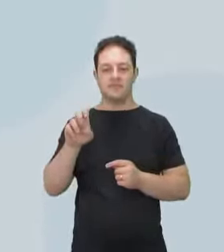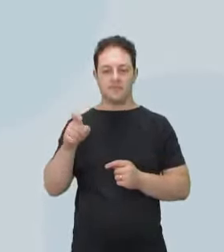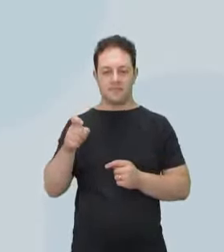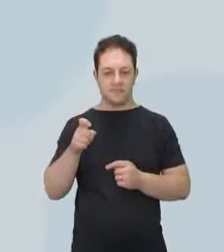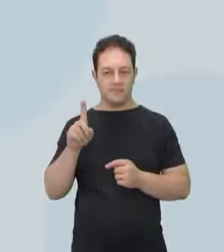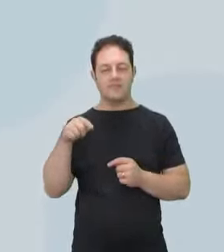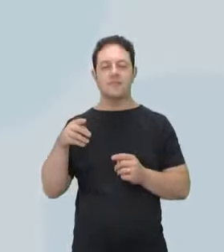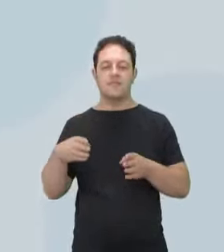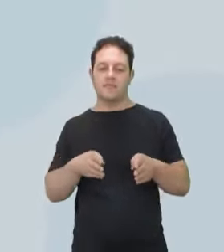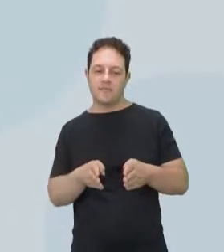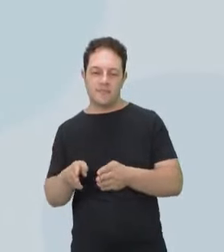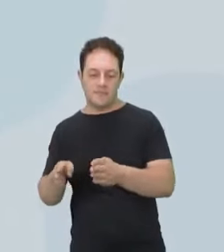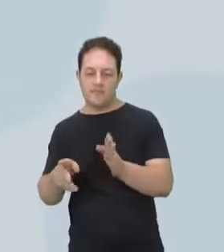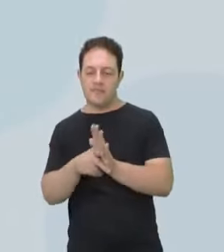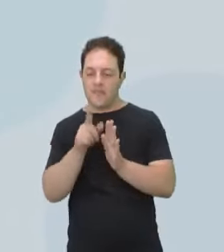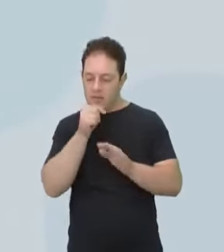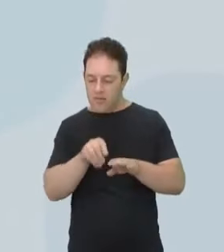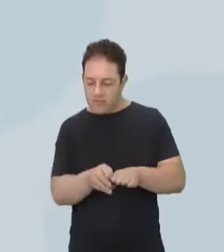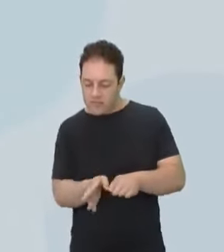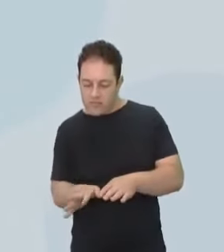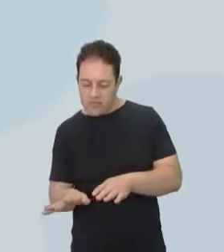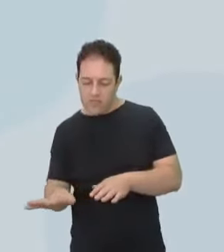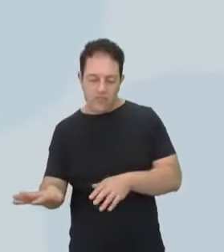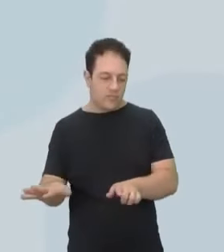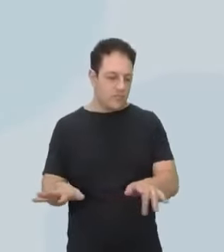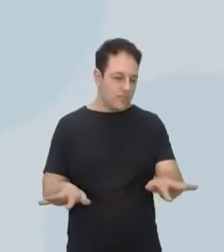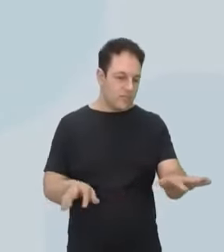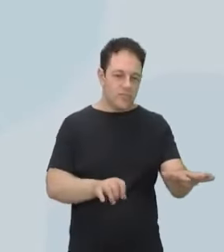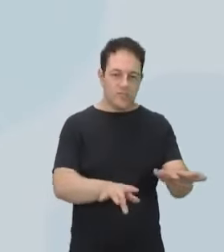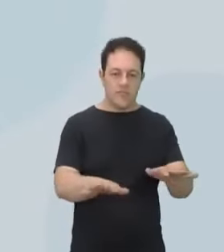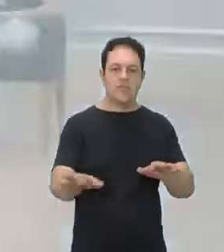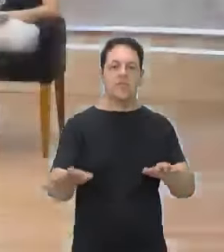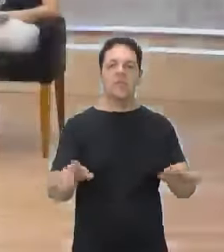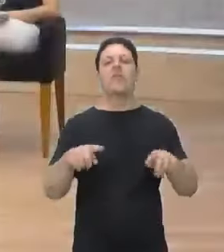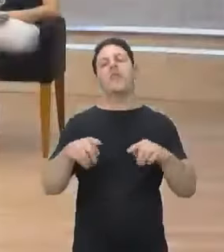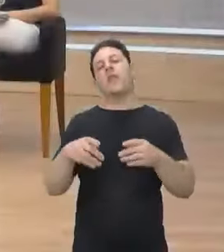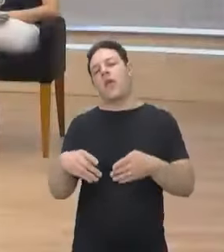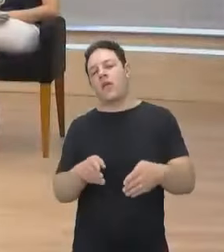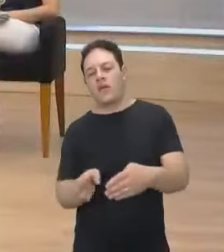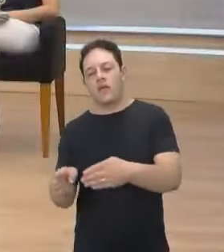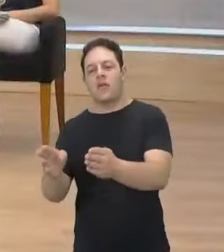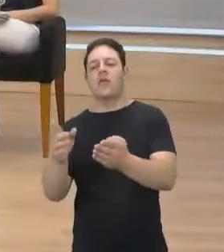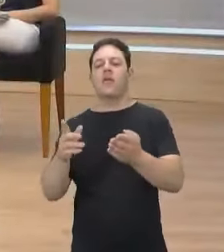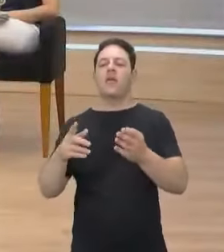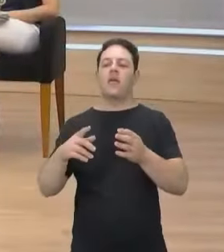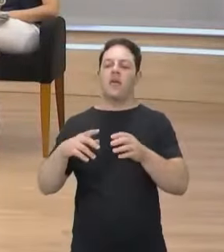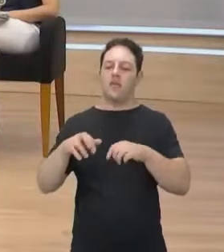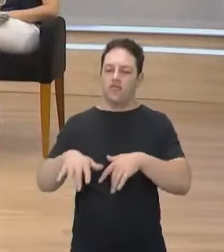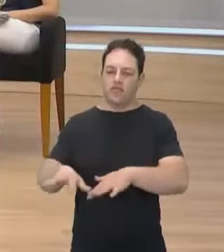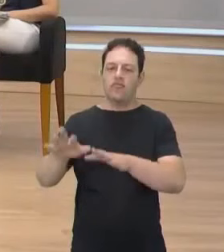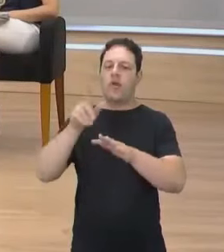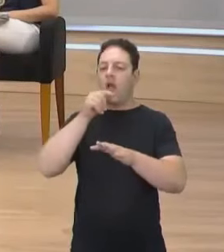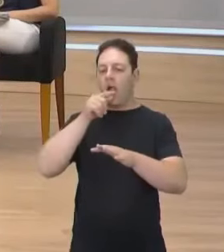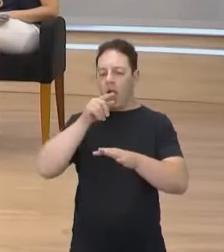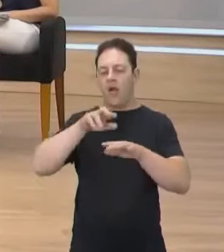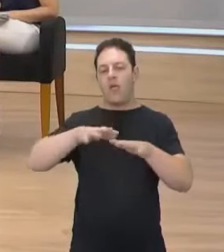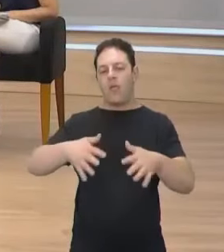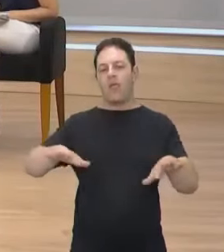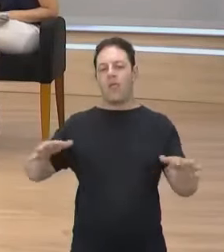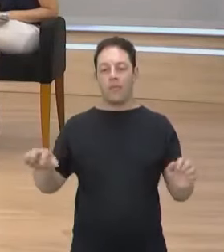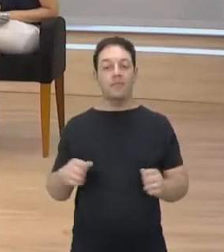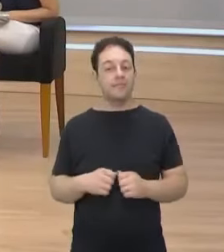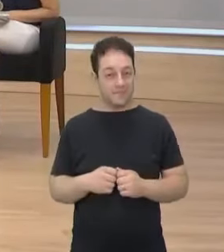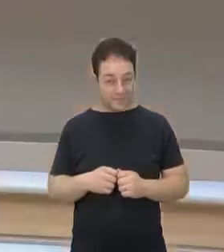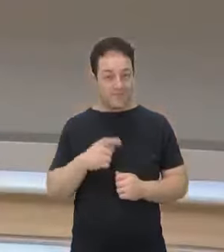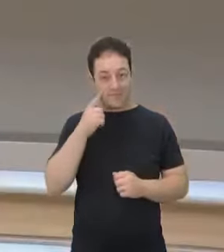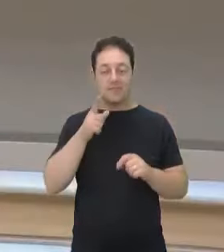são os caminhos da água, né? E forma os riachos, os rios, né? Até desaguar no oceano. Bom, pessoal, então